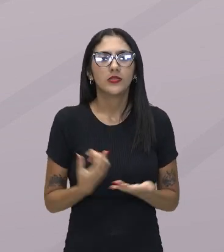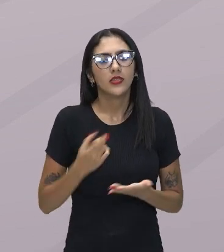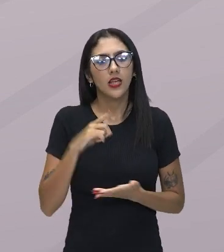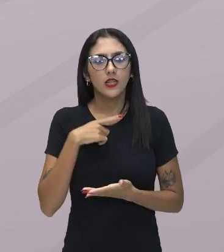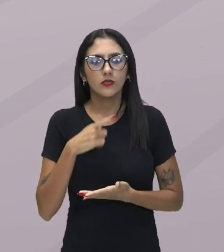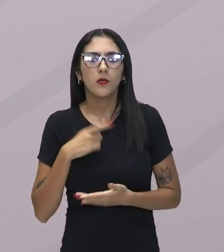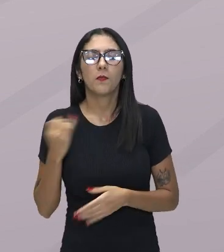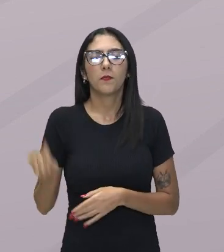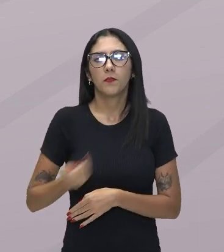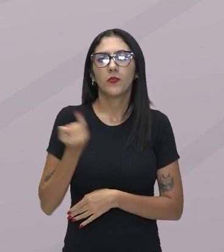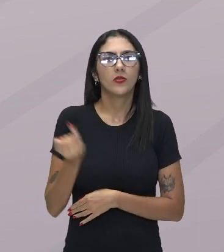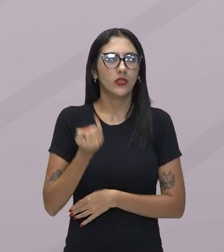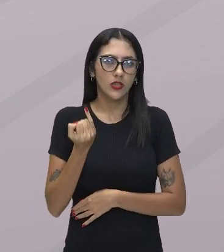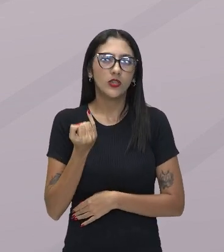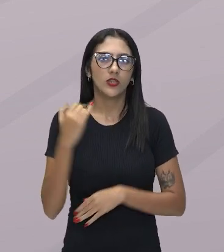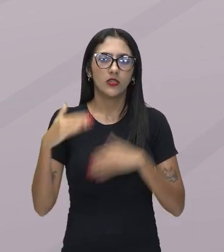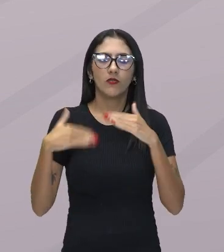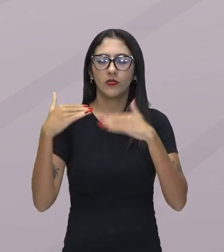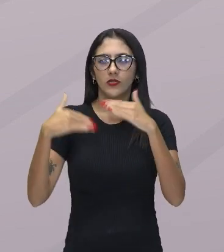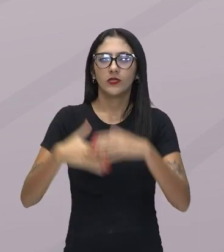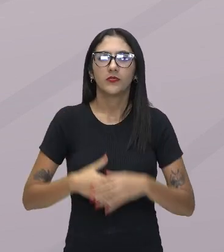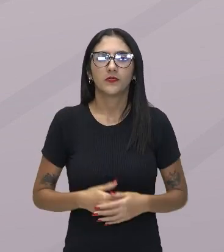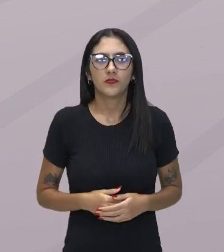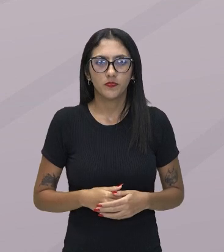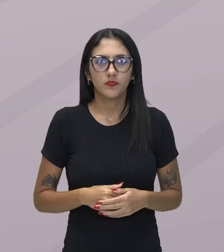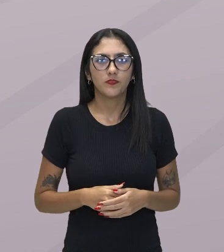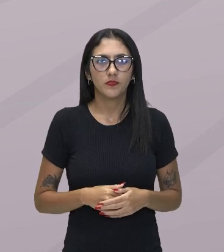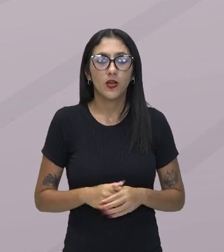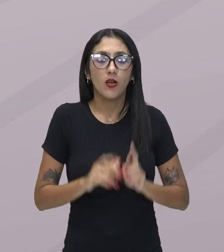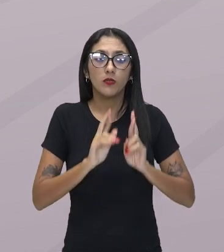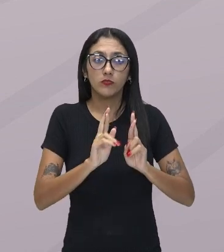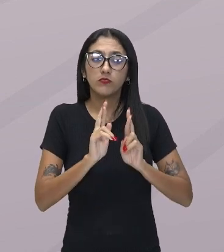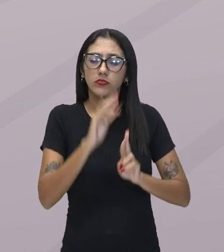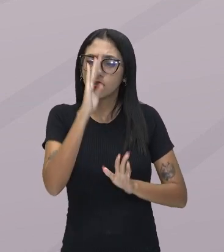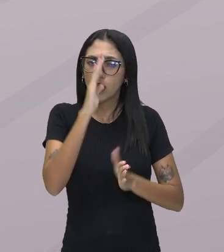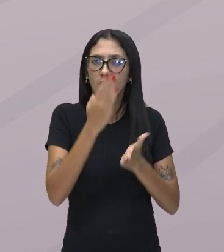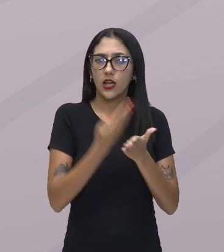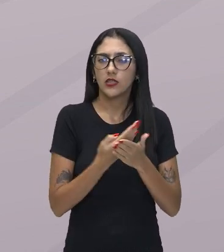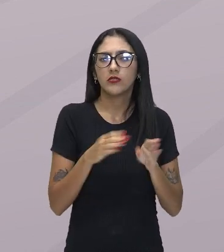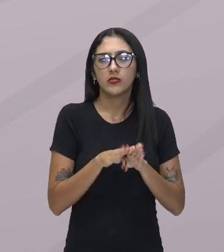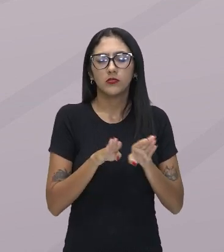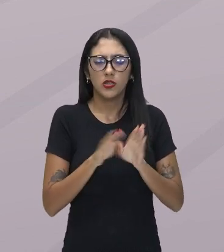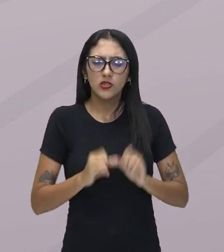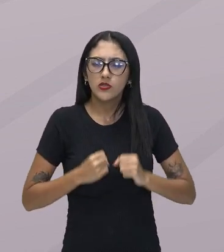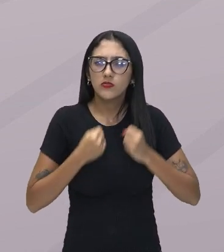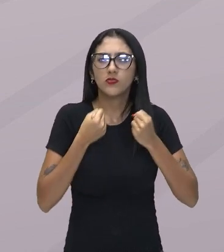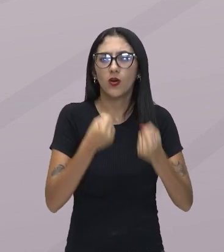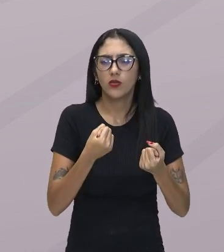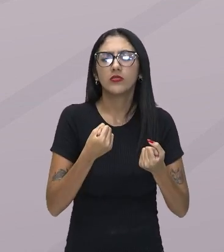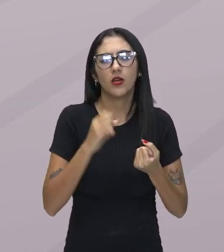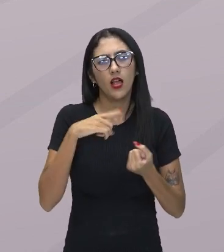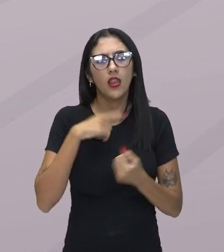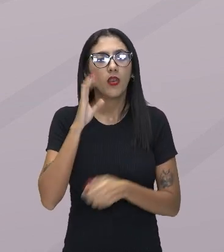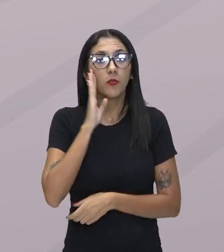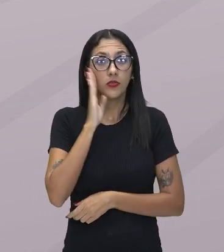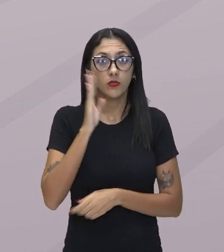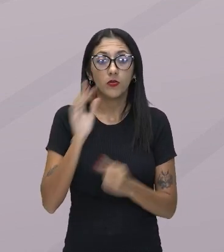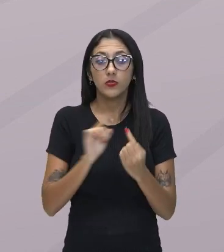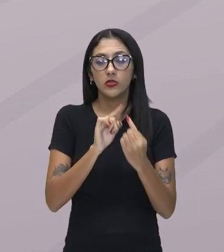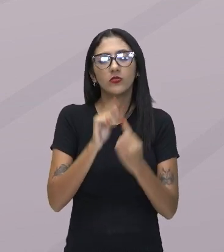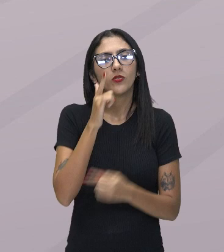bastante nesse processo, né? E eu acredito que com um pouco de empenho a gente vai conseguir alcançar o nosso